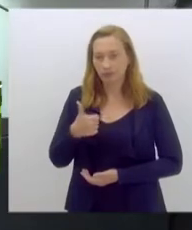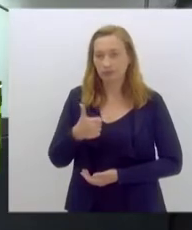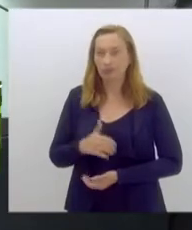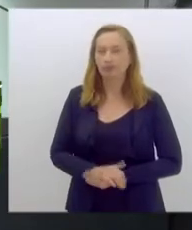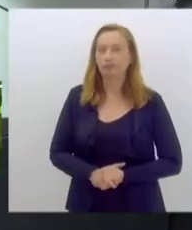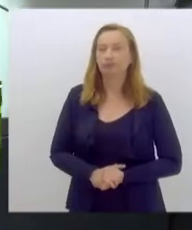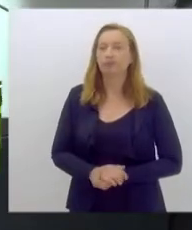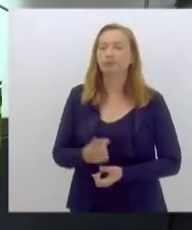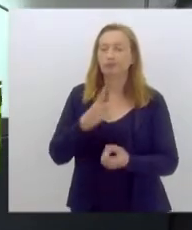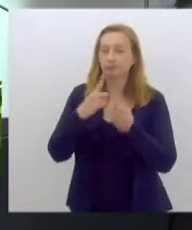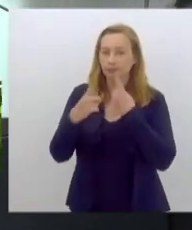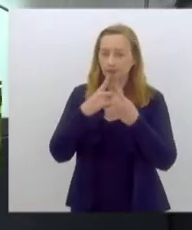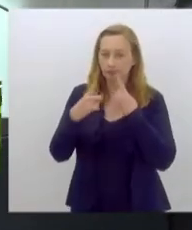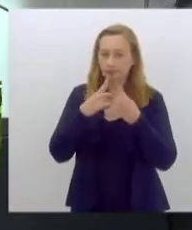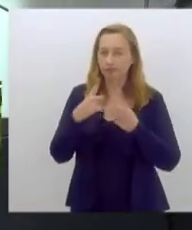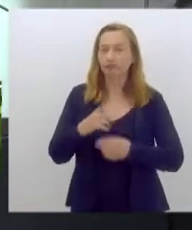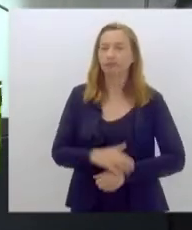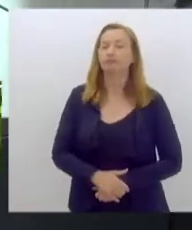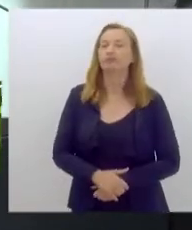em discussão